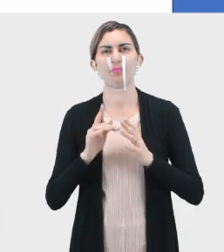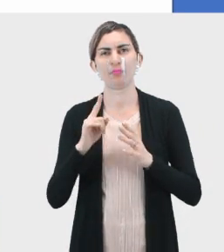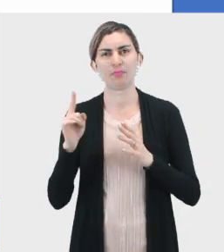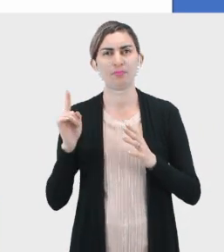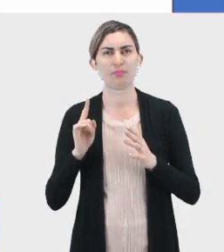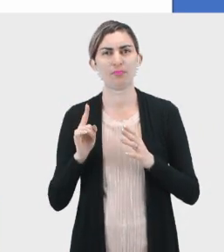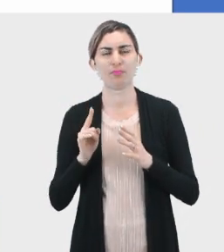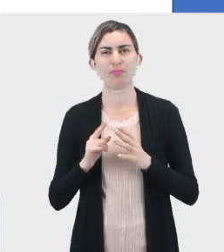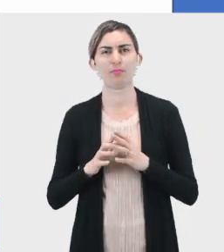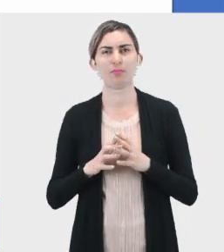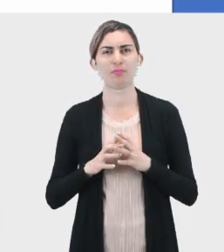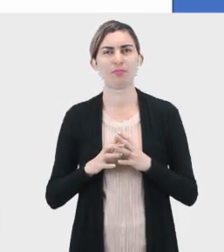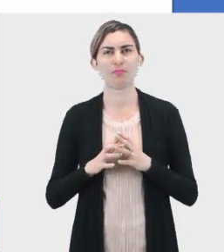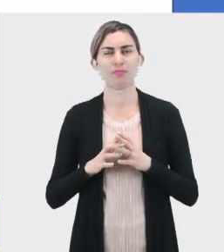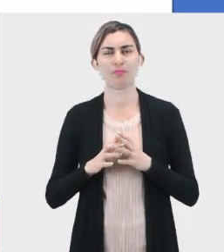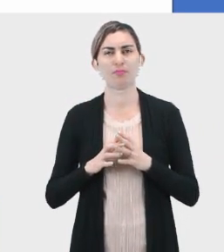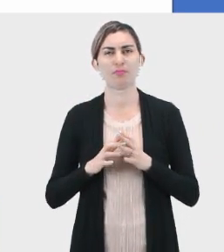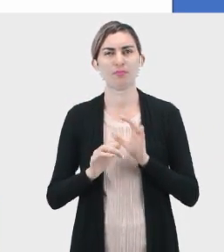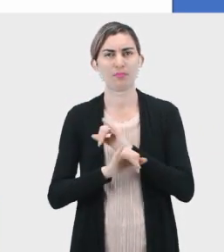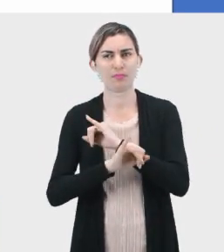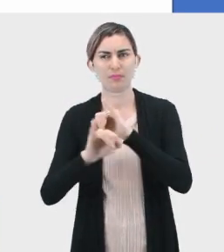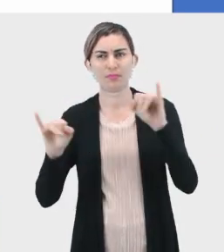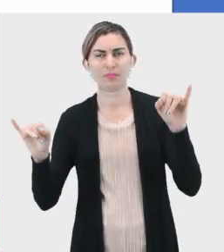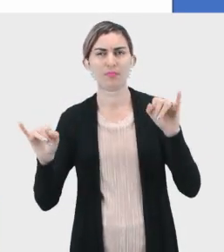Tell, disse.